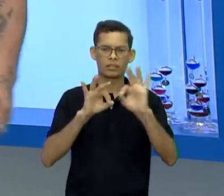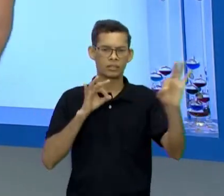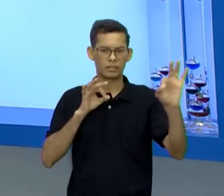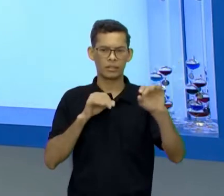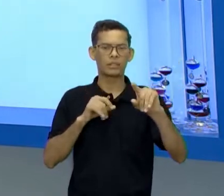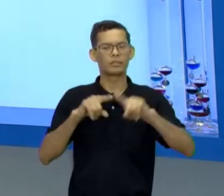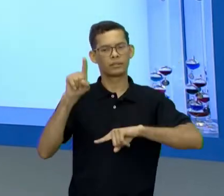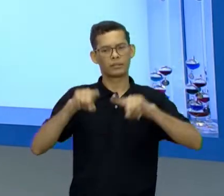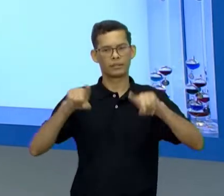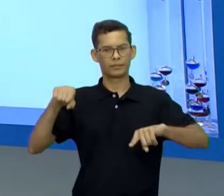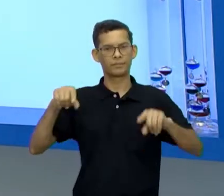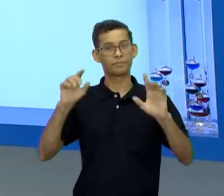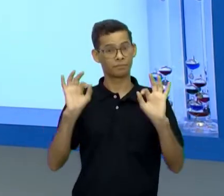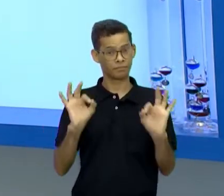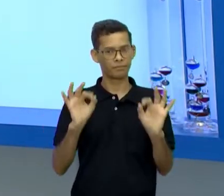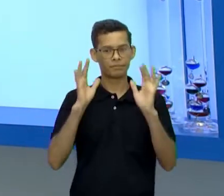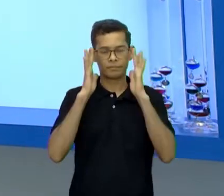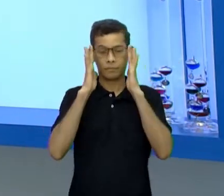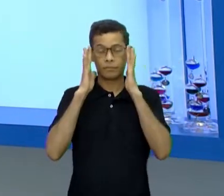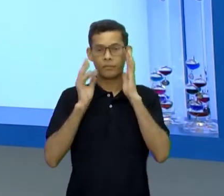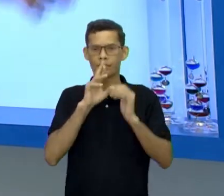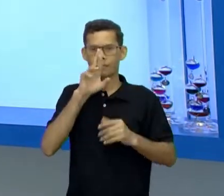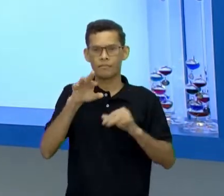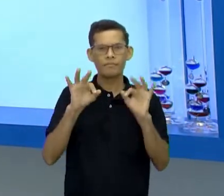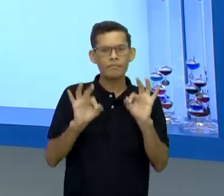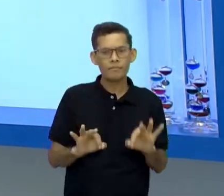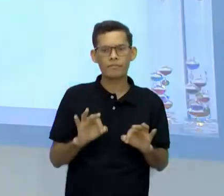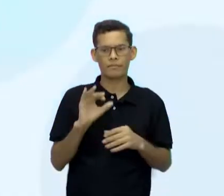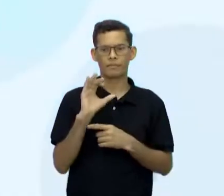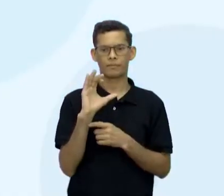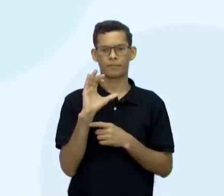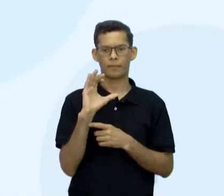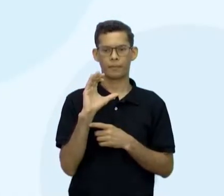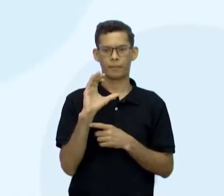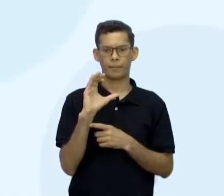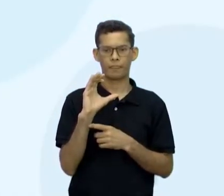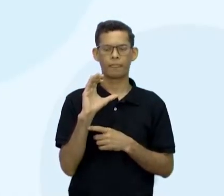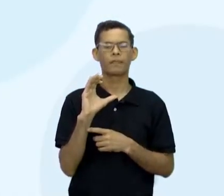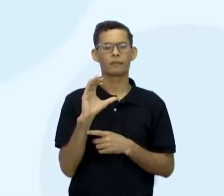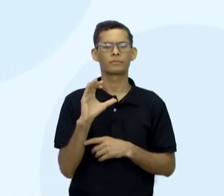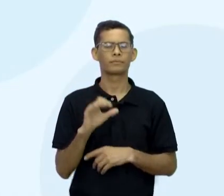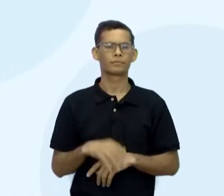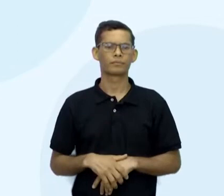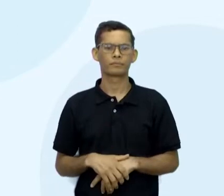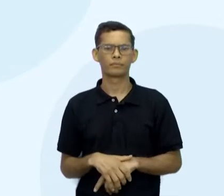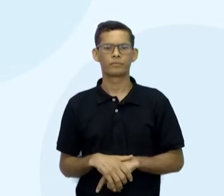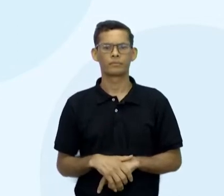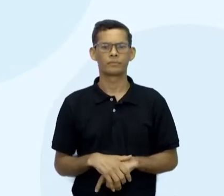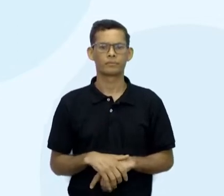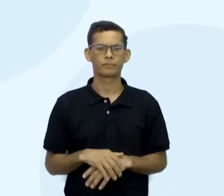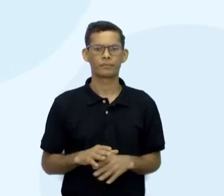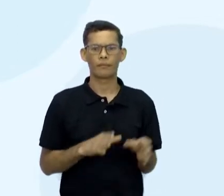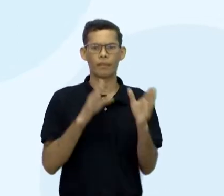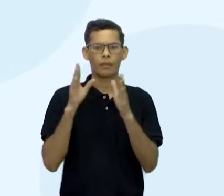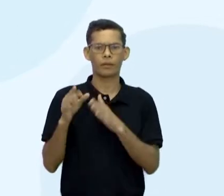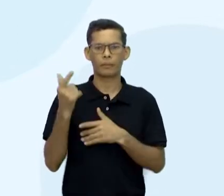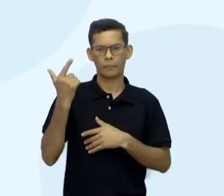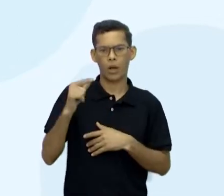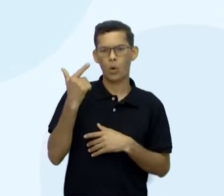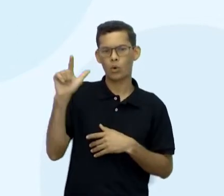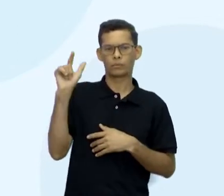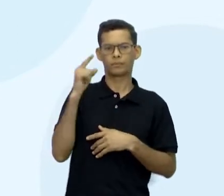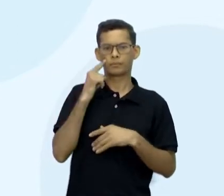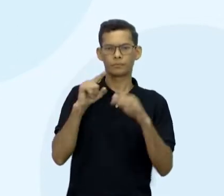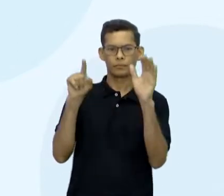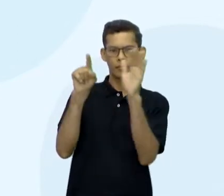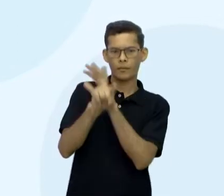aí. Certo? Alternativa C aí, o pessoal tá aí, porque a alternativa C é a resolução. O que mais? O